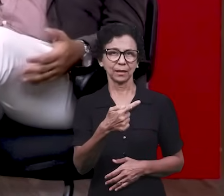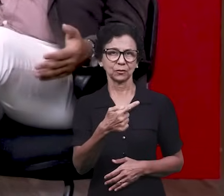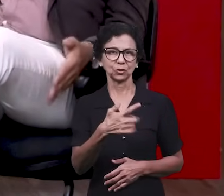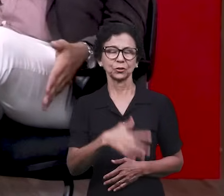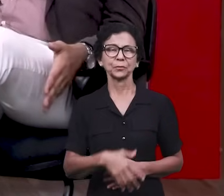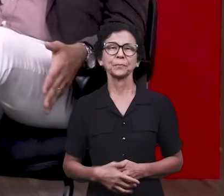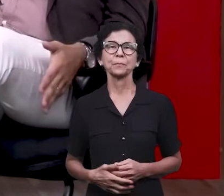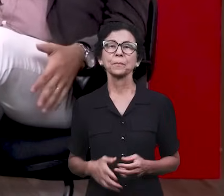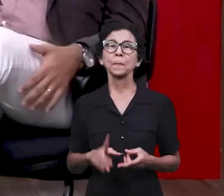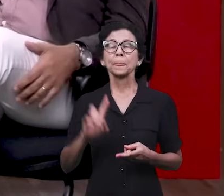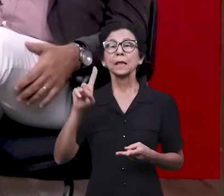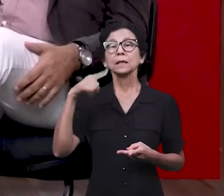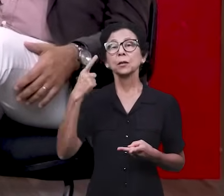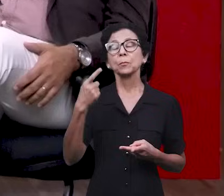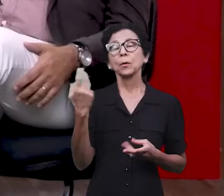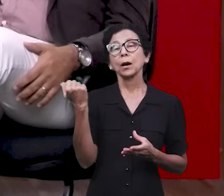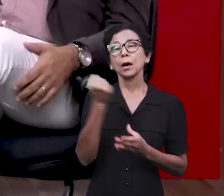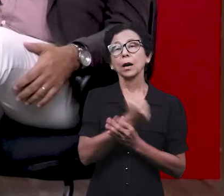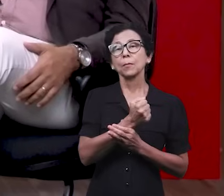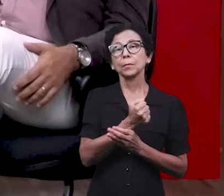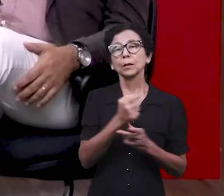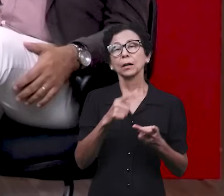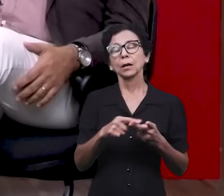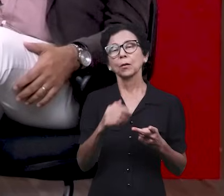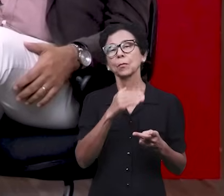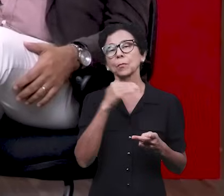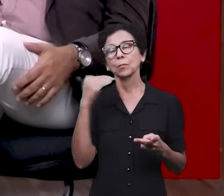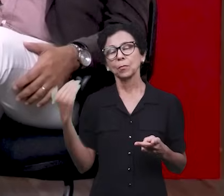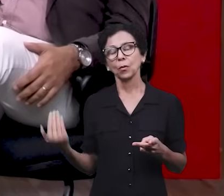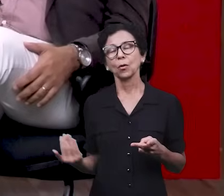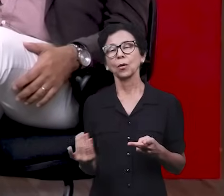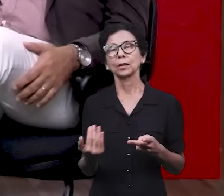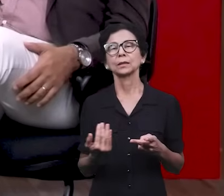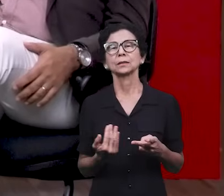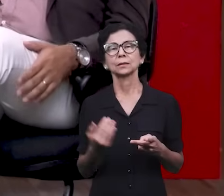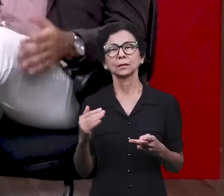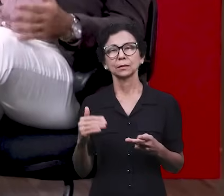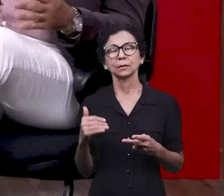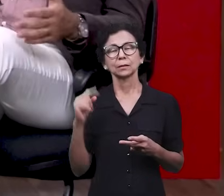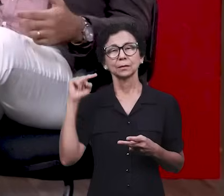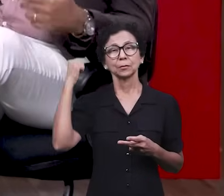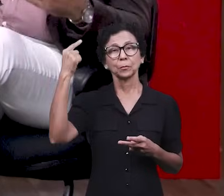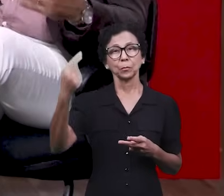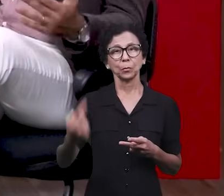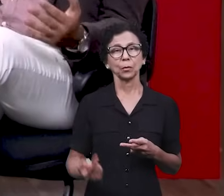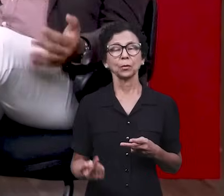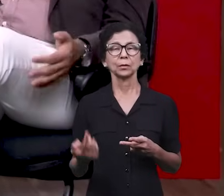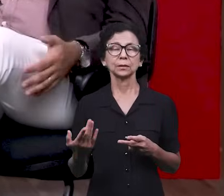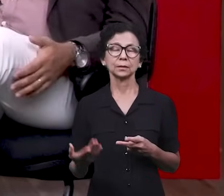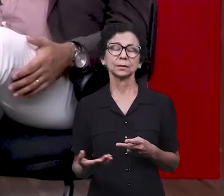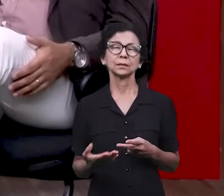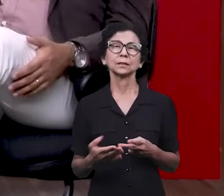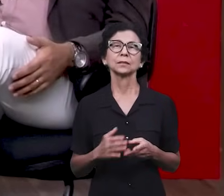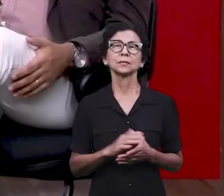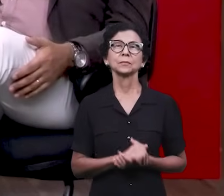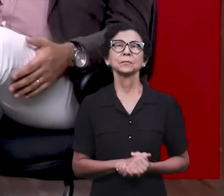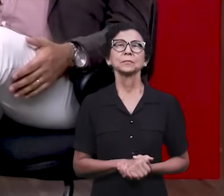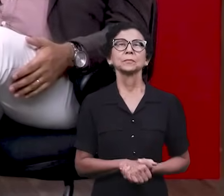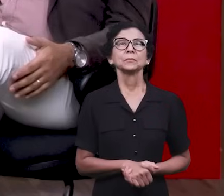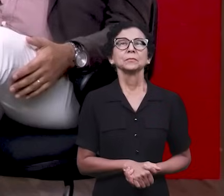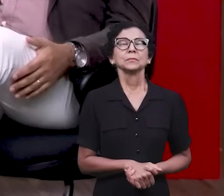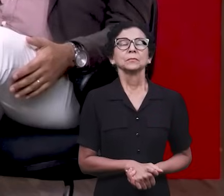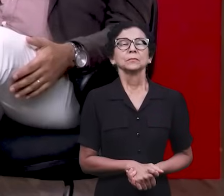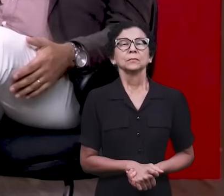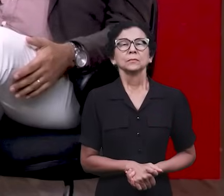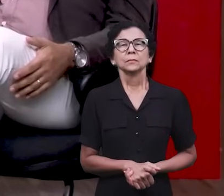mesmo local, então, em Macpela. 170 anos, né? Exatamente. Abraão. Posteriormente é dada uma sequência, por